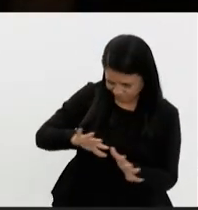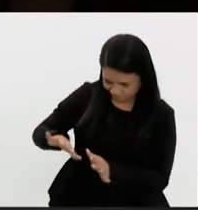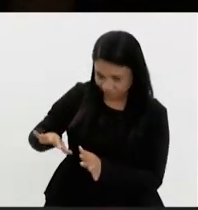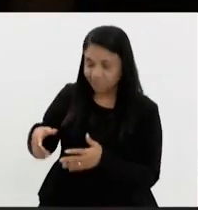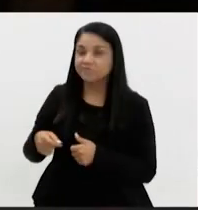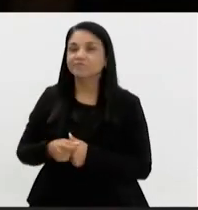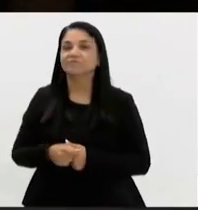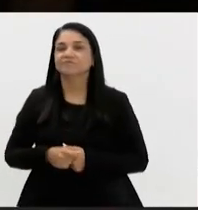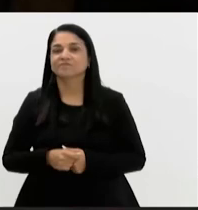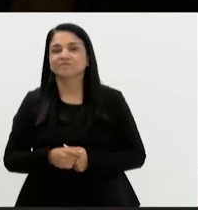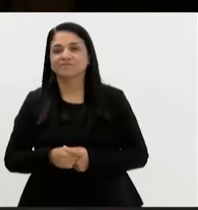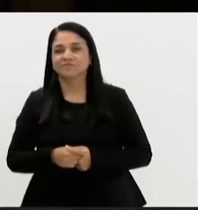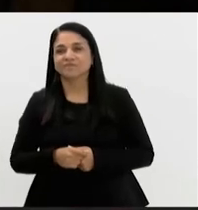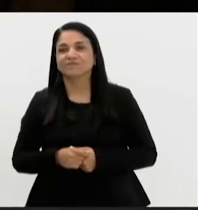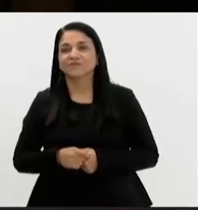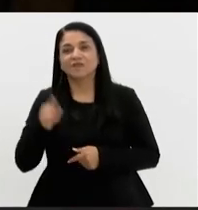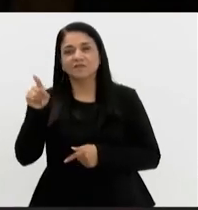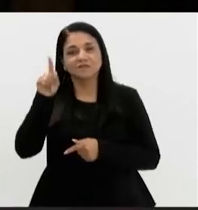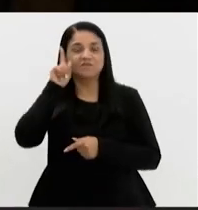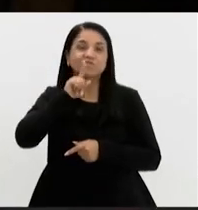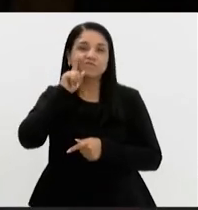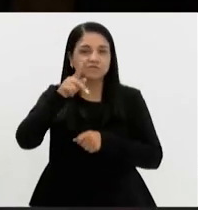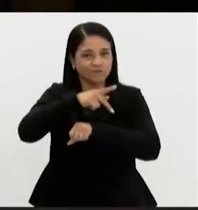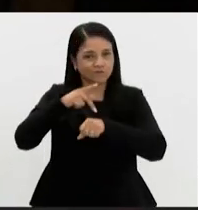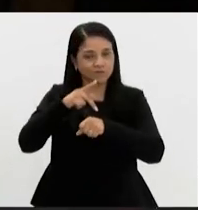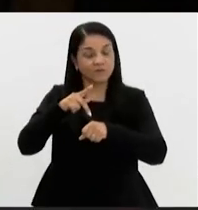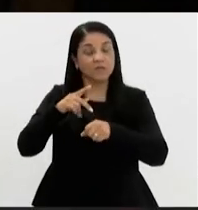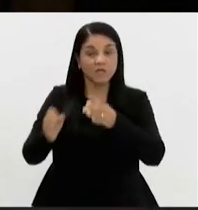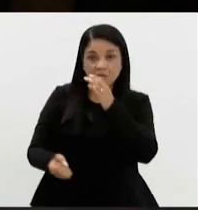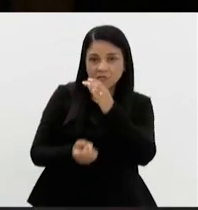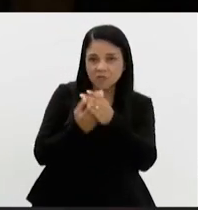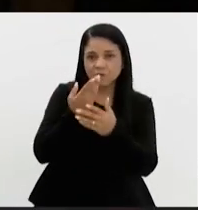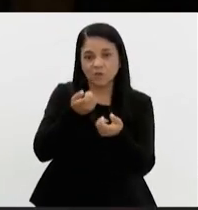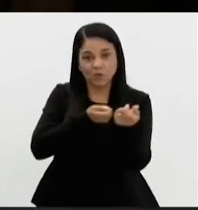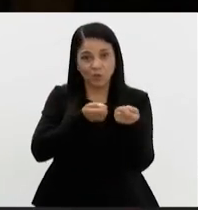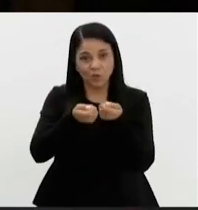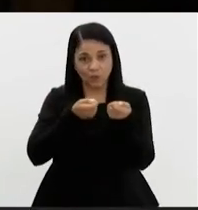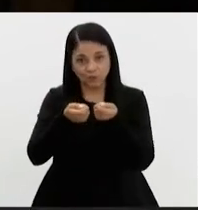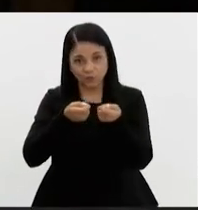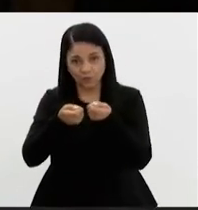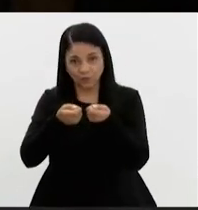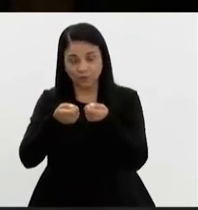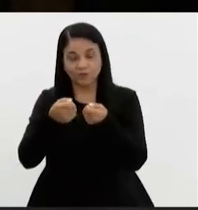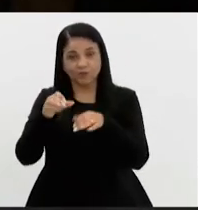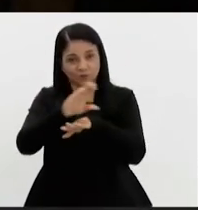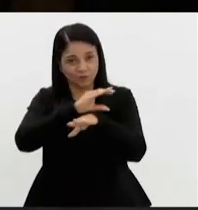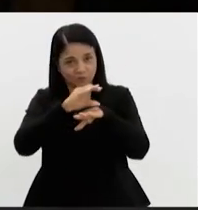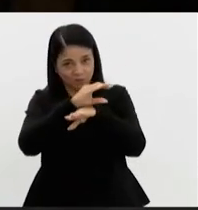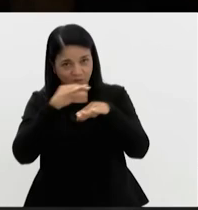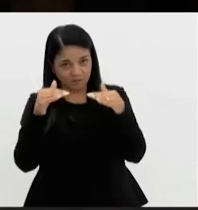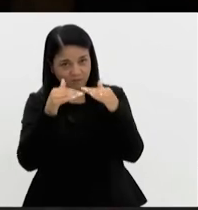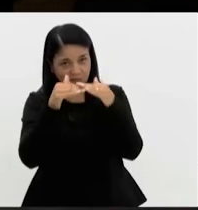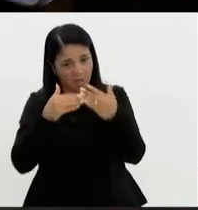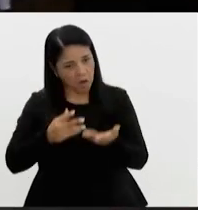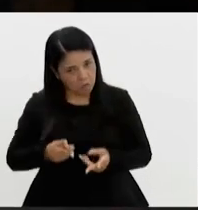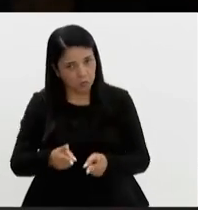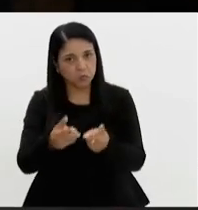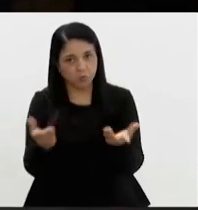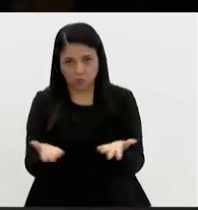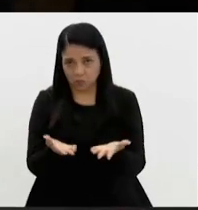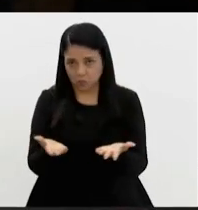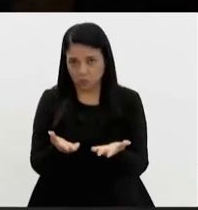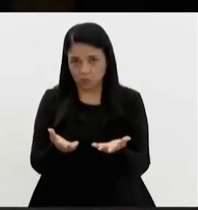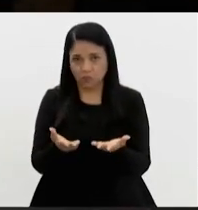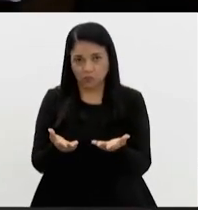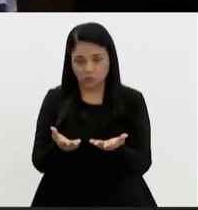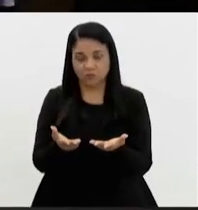eh eles criaram o controle de constitucionalidade difuso continua até hoje né é a espinha